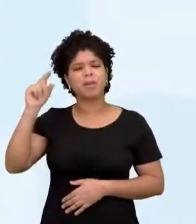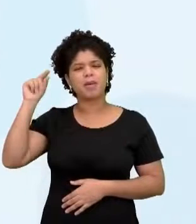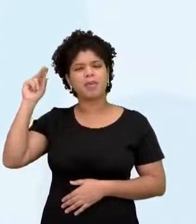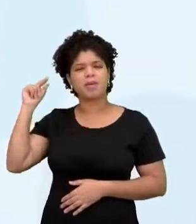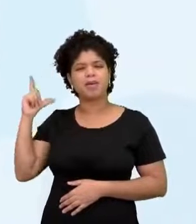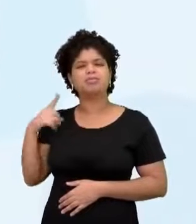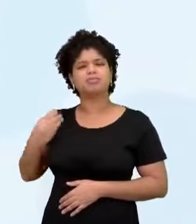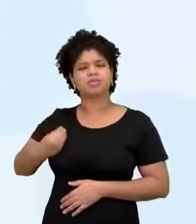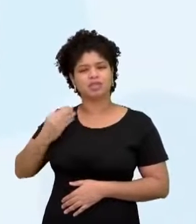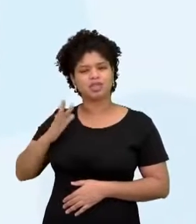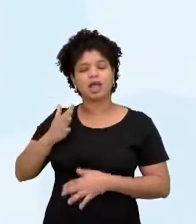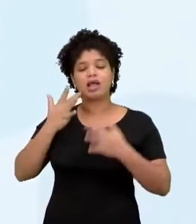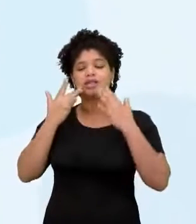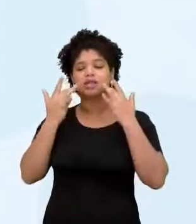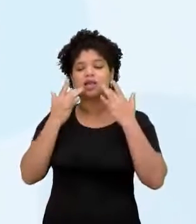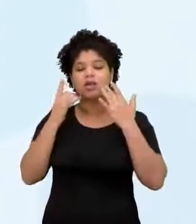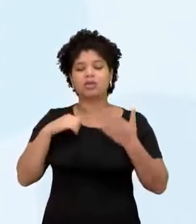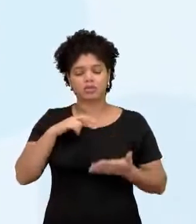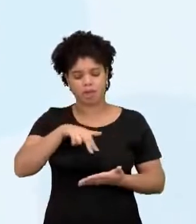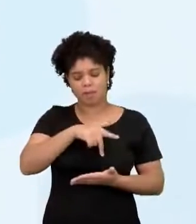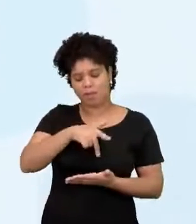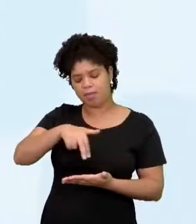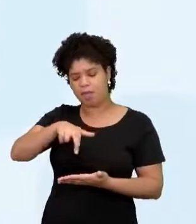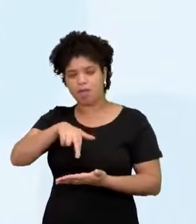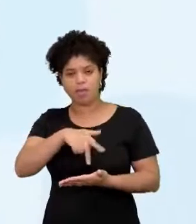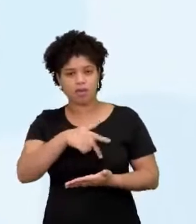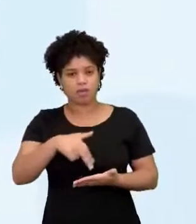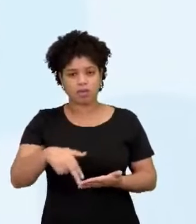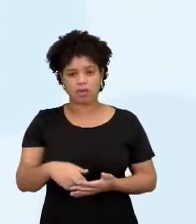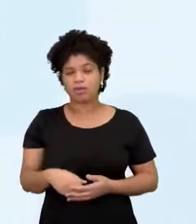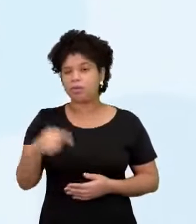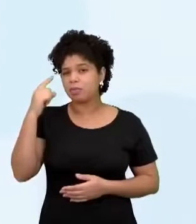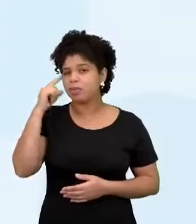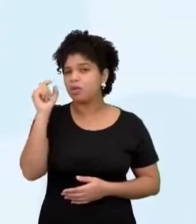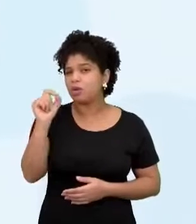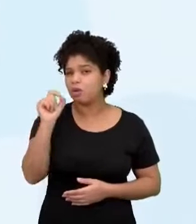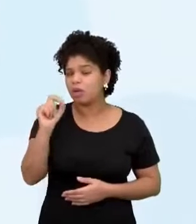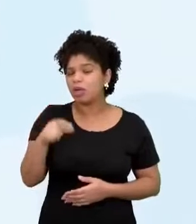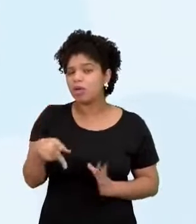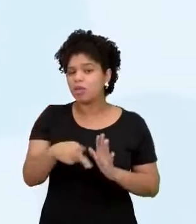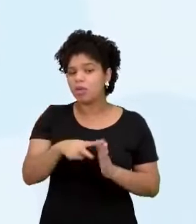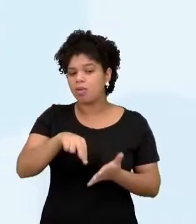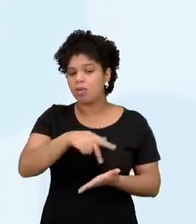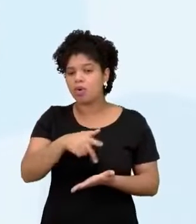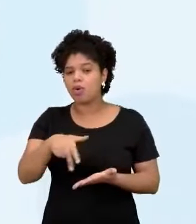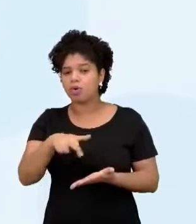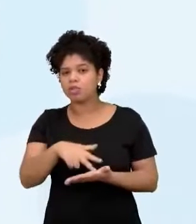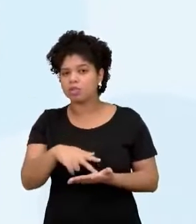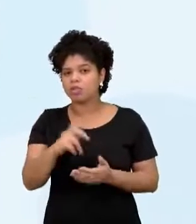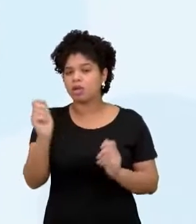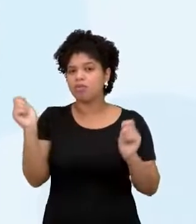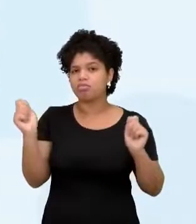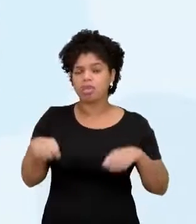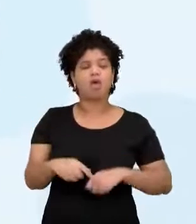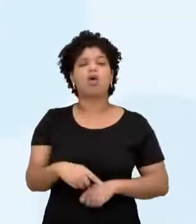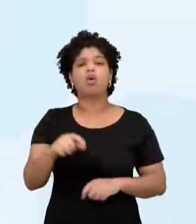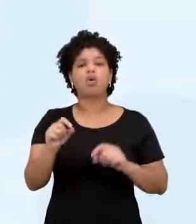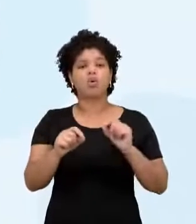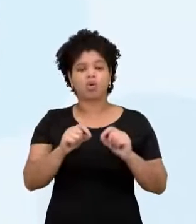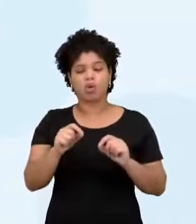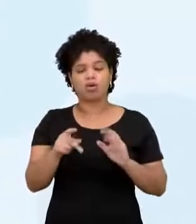antigas, em que se faziam encenações e danças, porque se acreditava que essas encenações teriam o poder